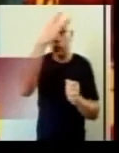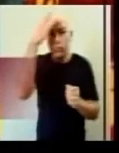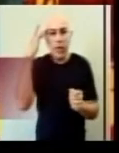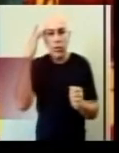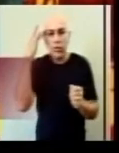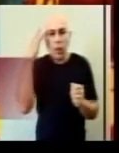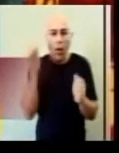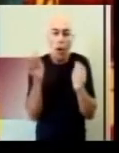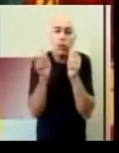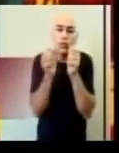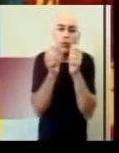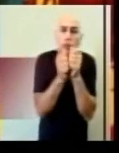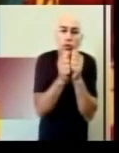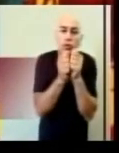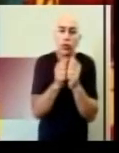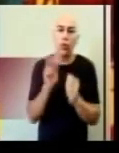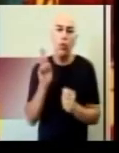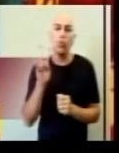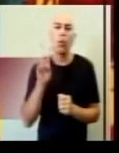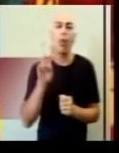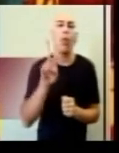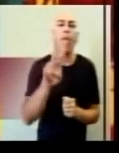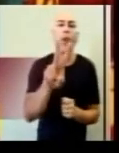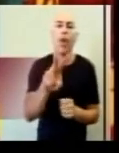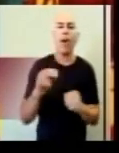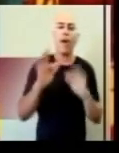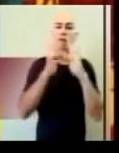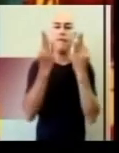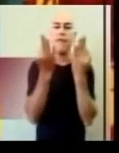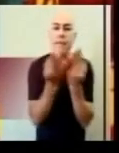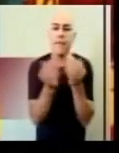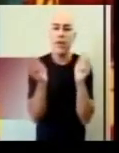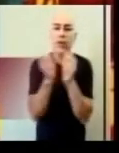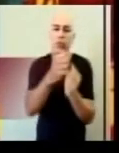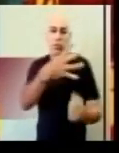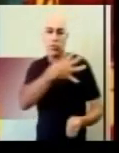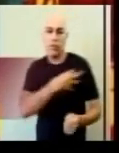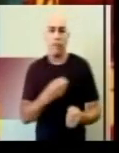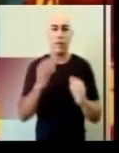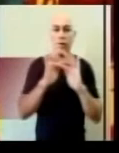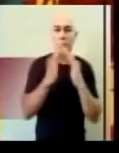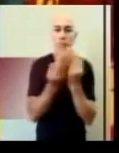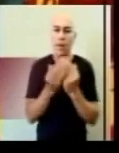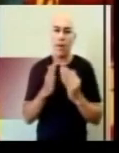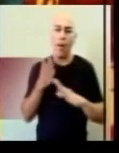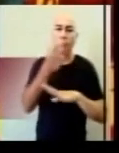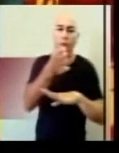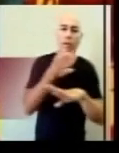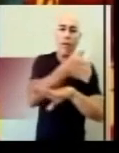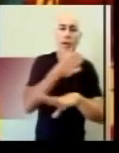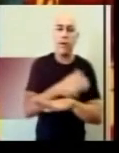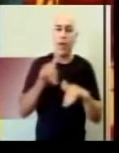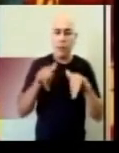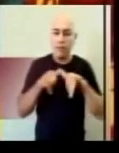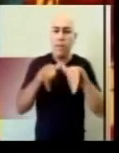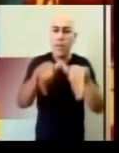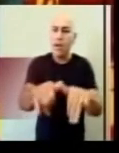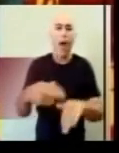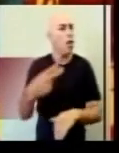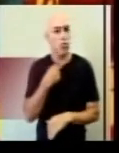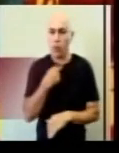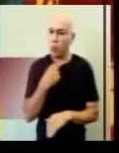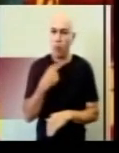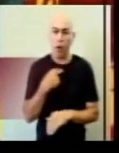Né? Então, você que costuma ir em casal, com a família, levar seus filhos, não vai poder entrar no supermercado. Então, não adianta ir na porta